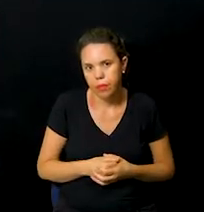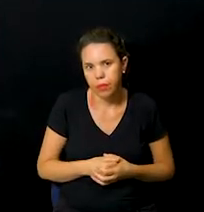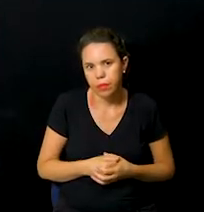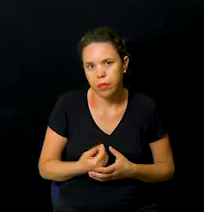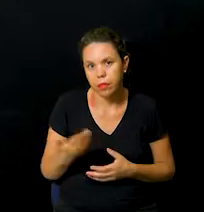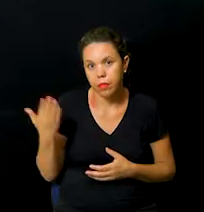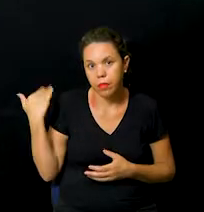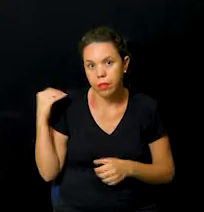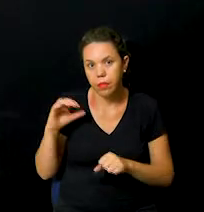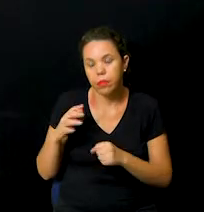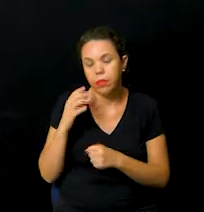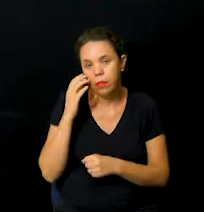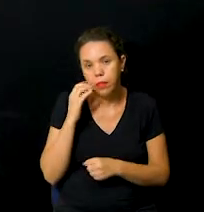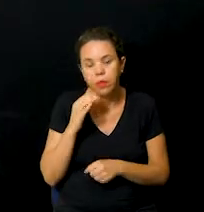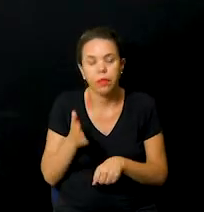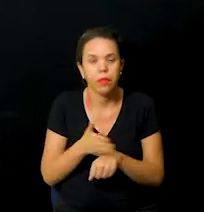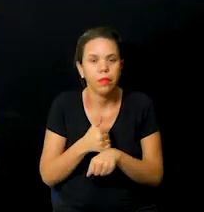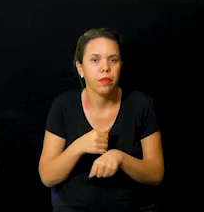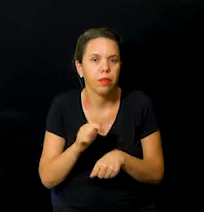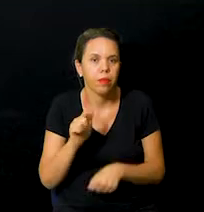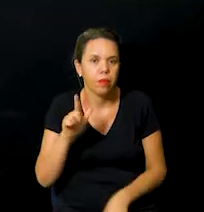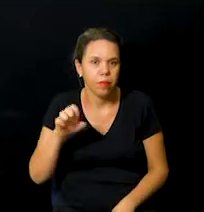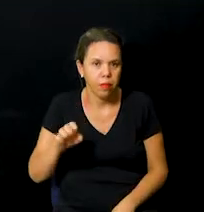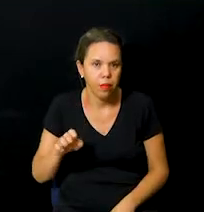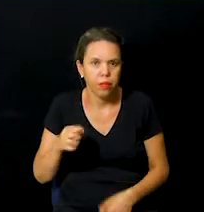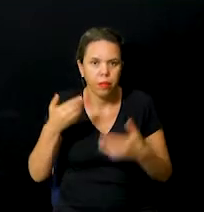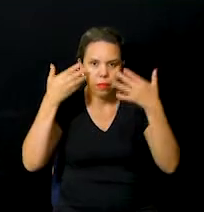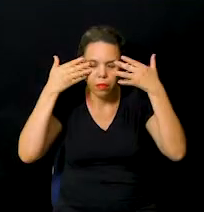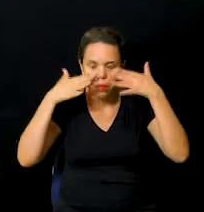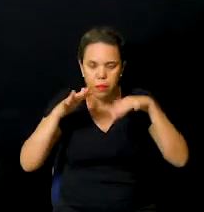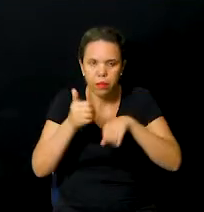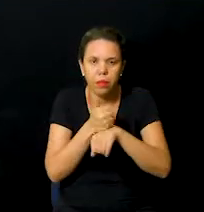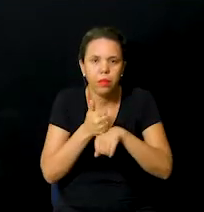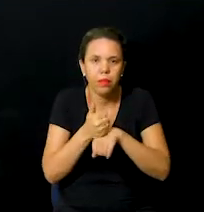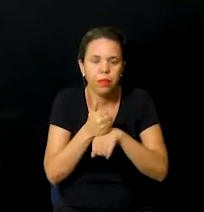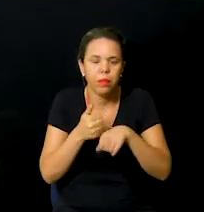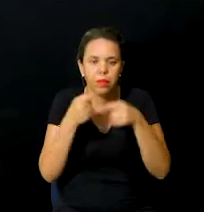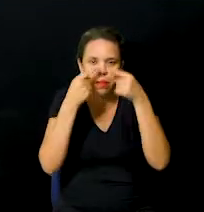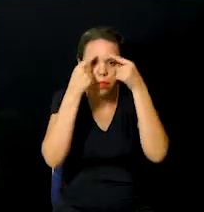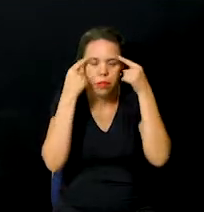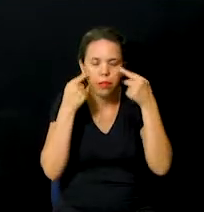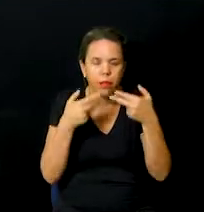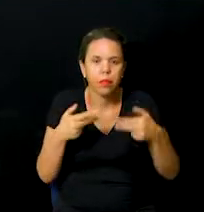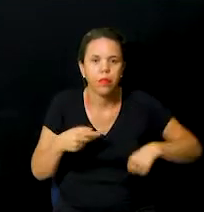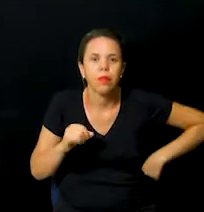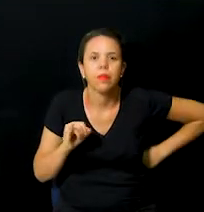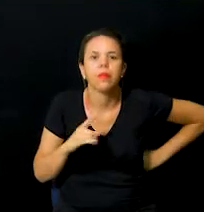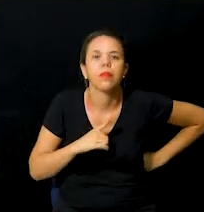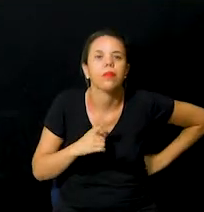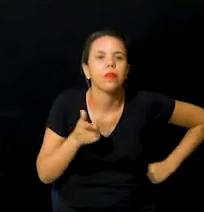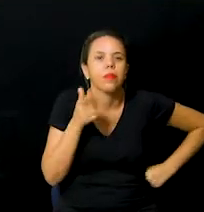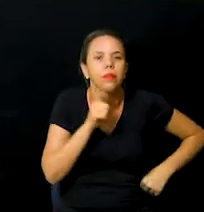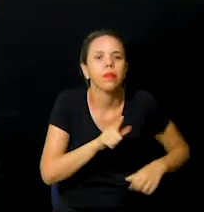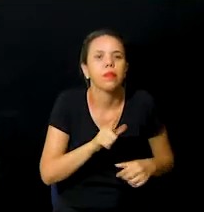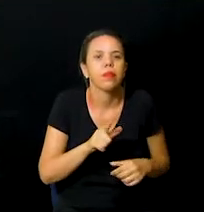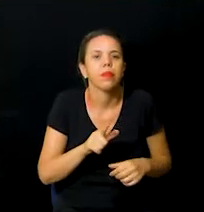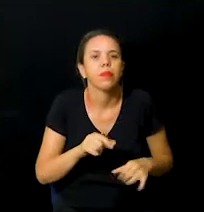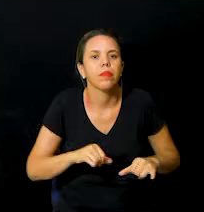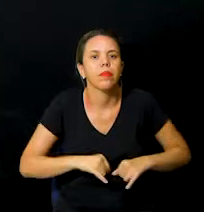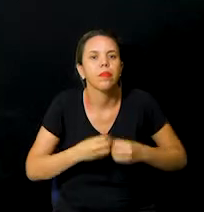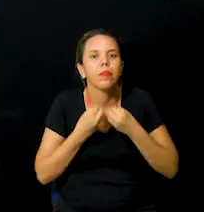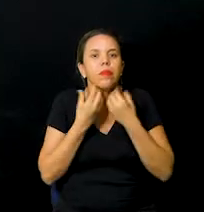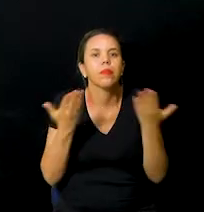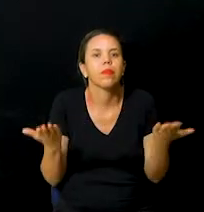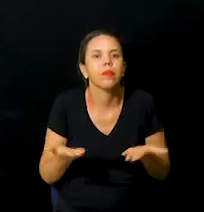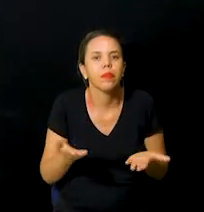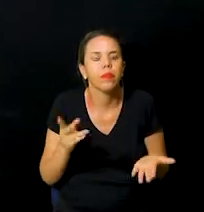empreendedorismo. No bloco anterior, nós conversamos com a Aline, que é Uhum. especialista em design de sobrancelhas, e ela colocou